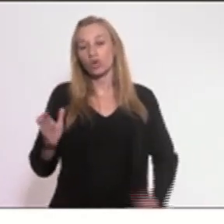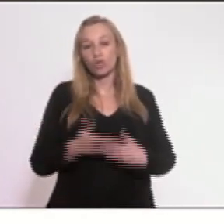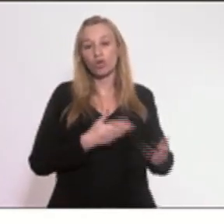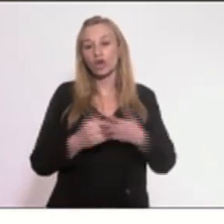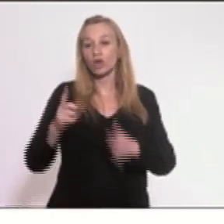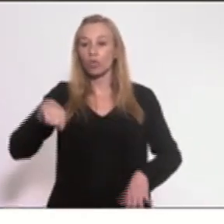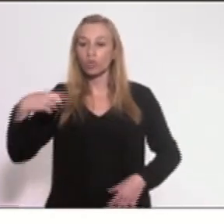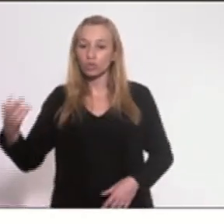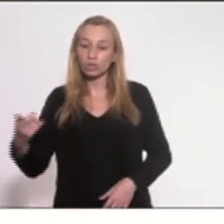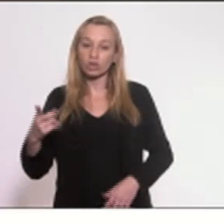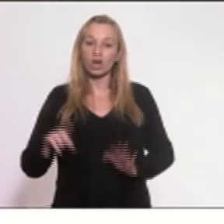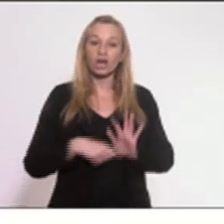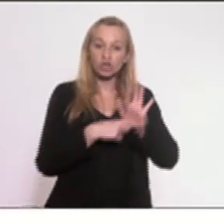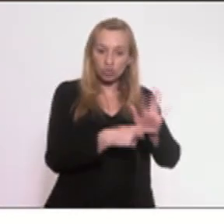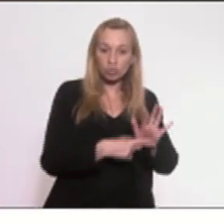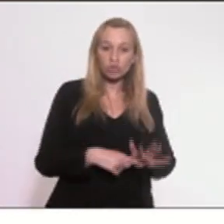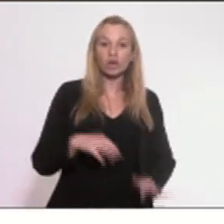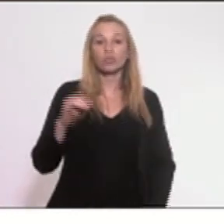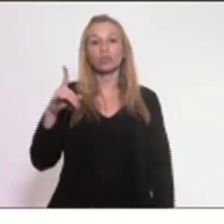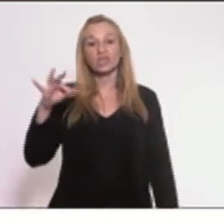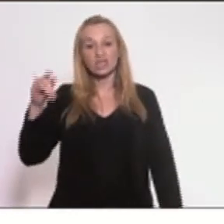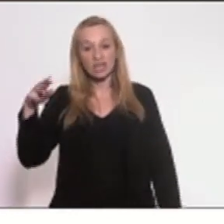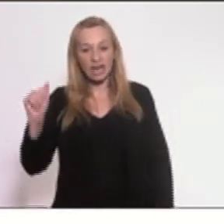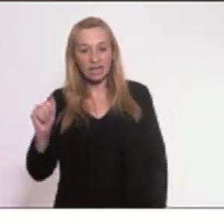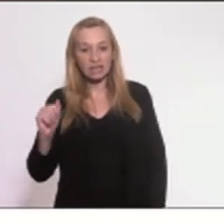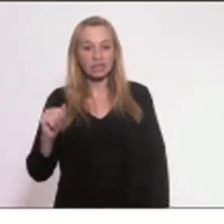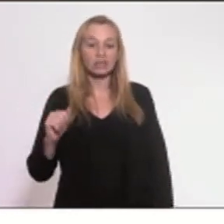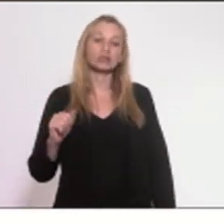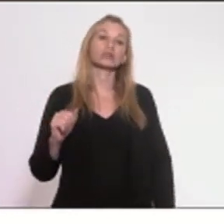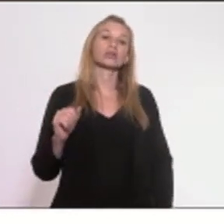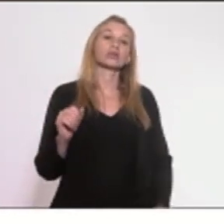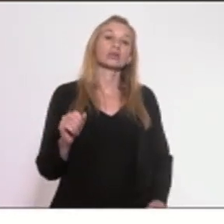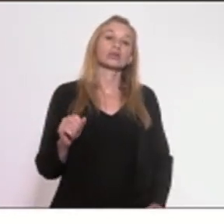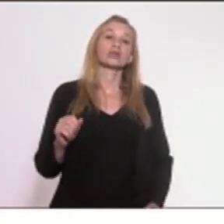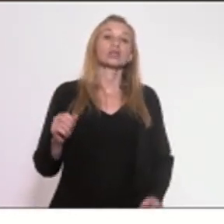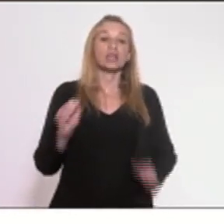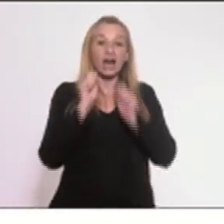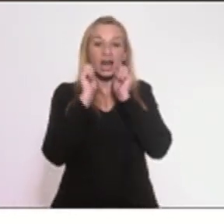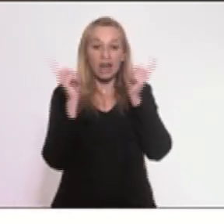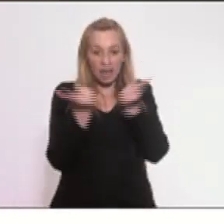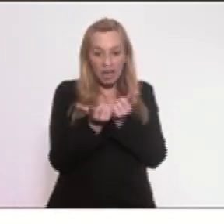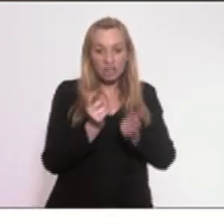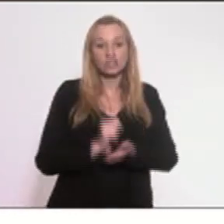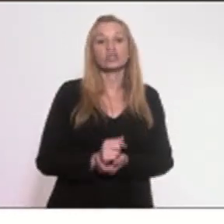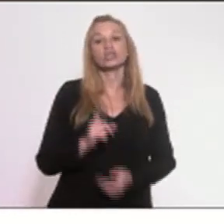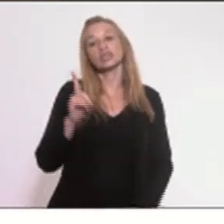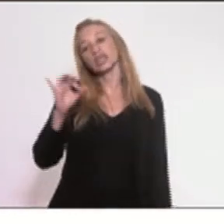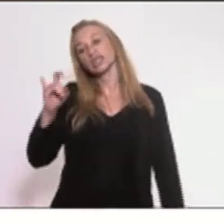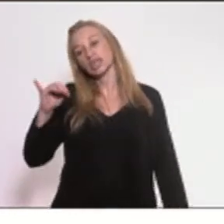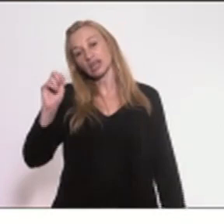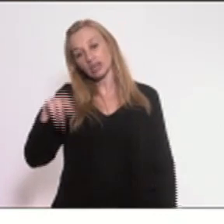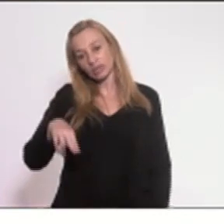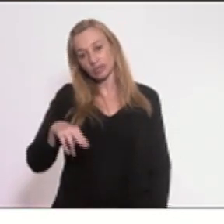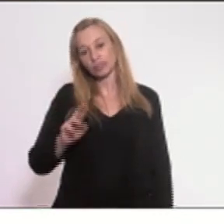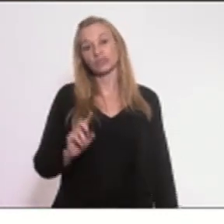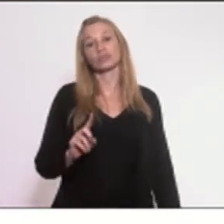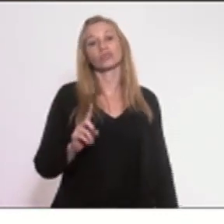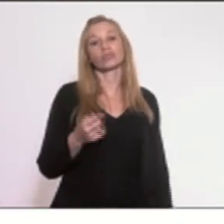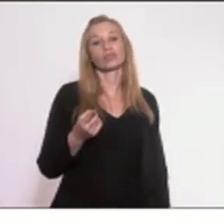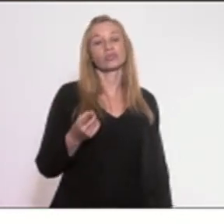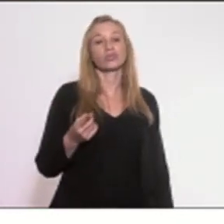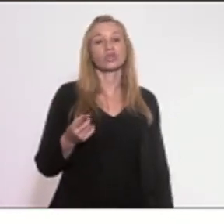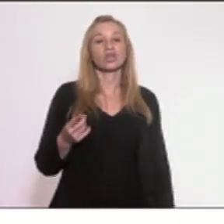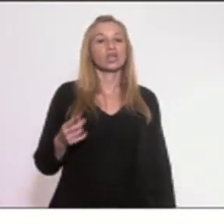de benefício, publicidade e propaganda da Alerj, publicidade e propaganda do DETRAN. E isso, presidente,